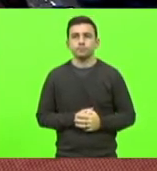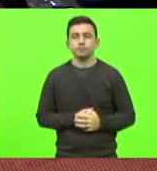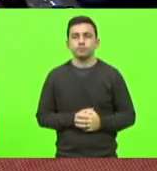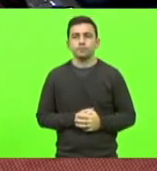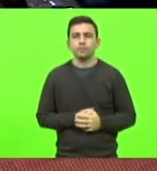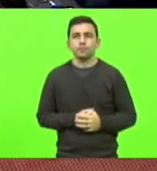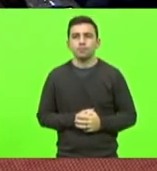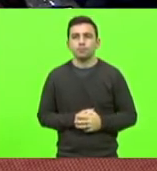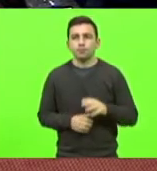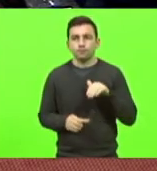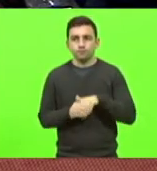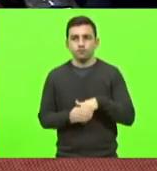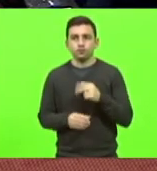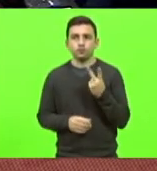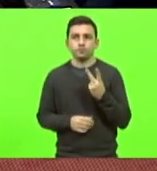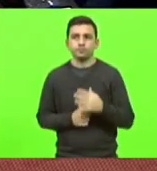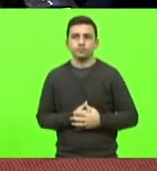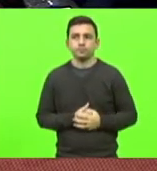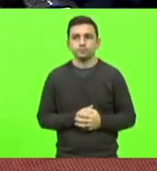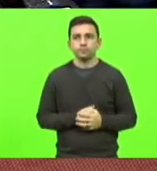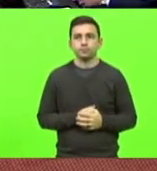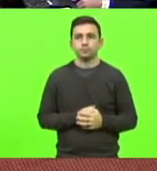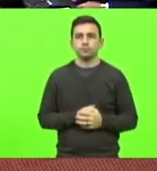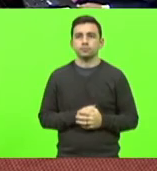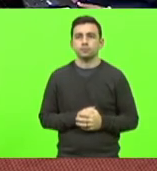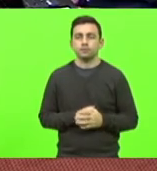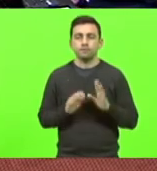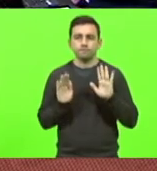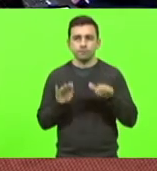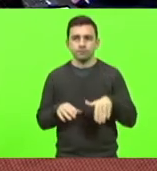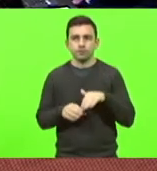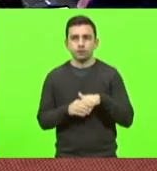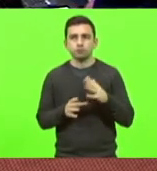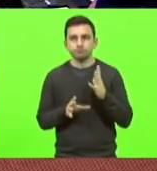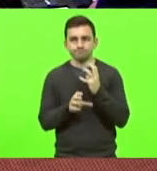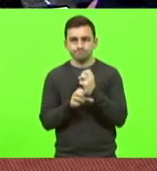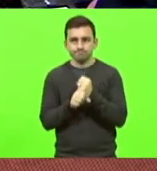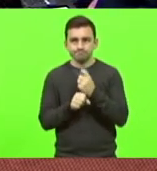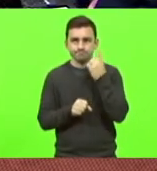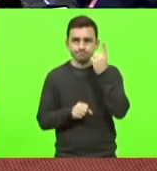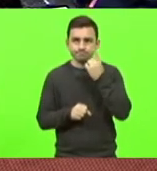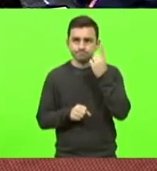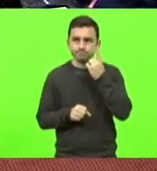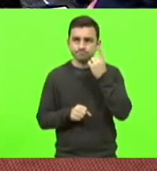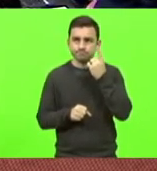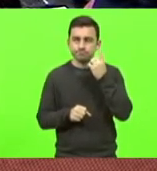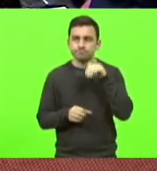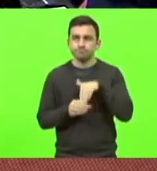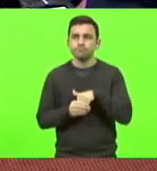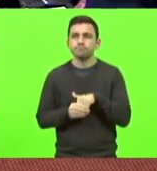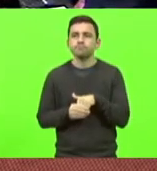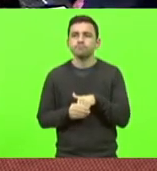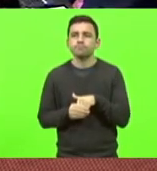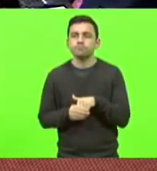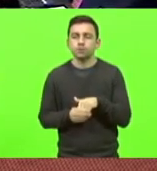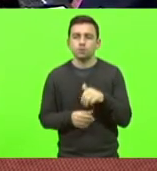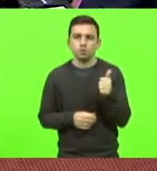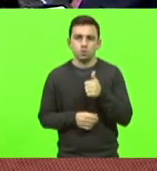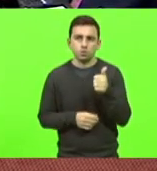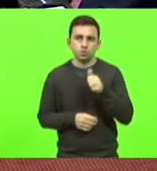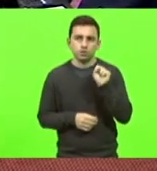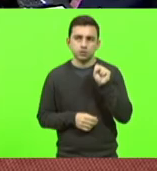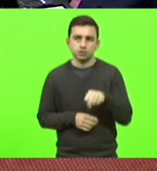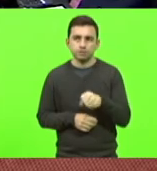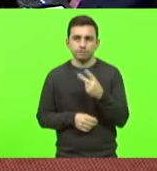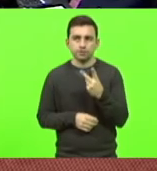dois presidente o fim da votação quando o resultado há 11 votos